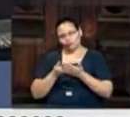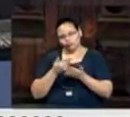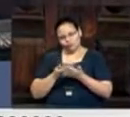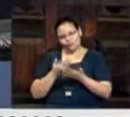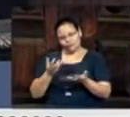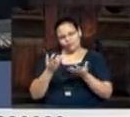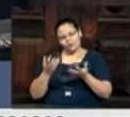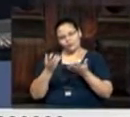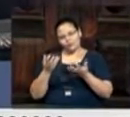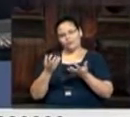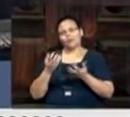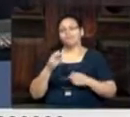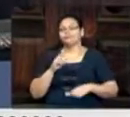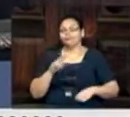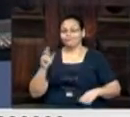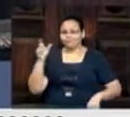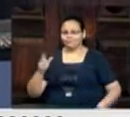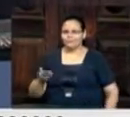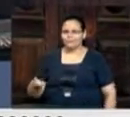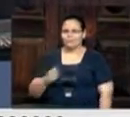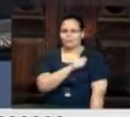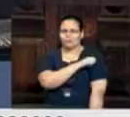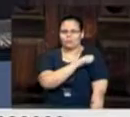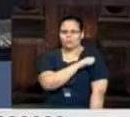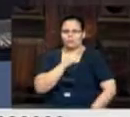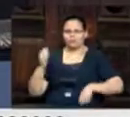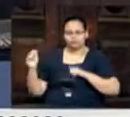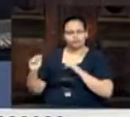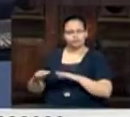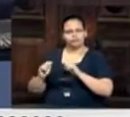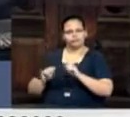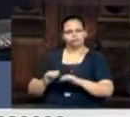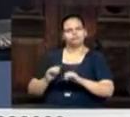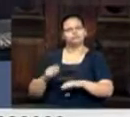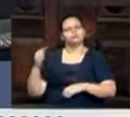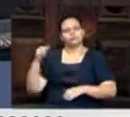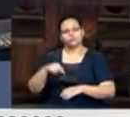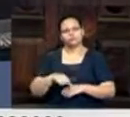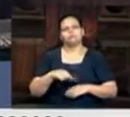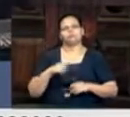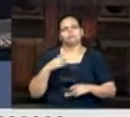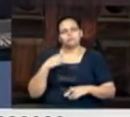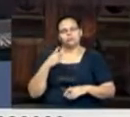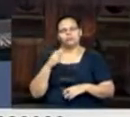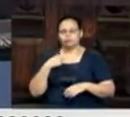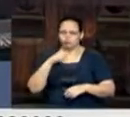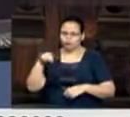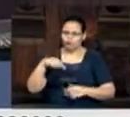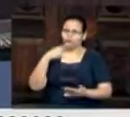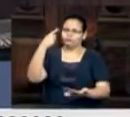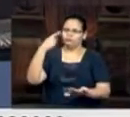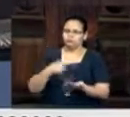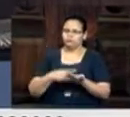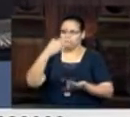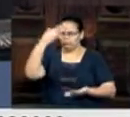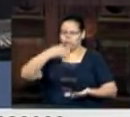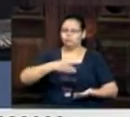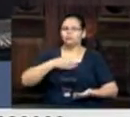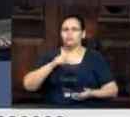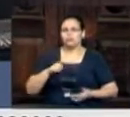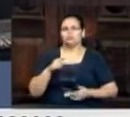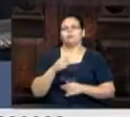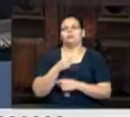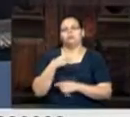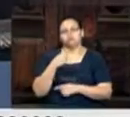Então, em nome desses estudantes que marcharam, que estiveram conosco aqui, nós havíamos nos comprometido a buscar